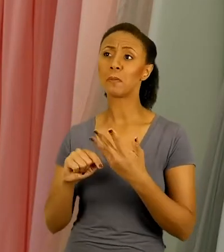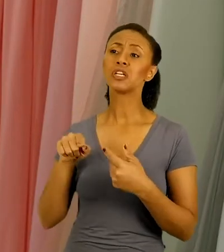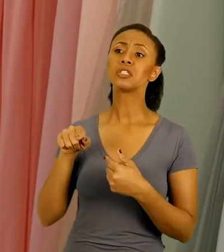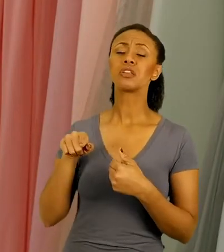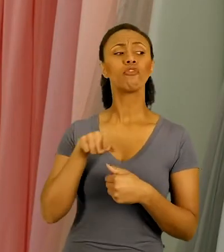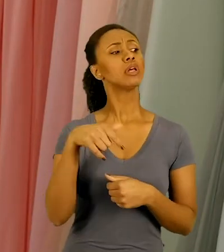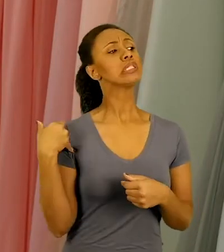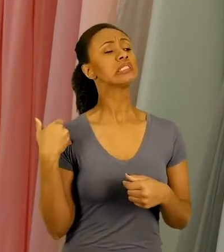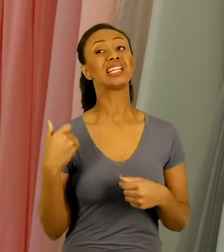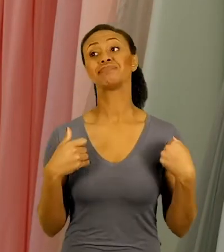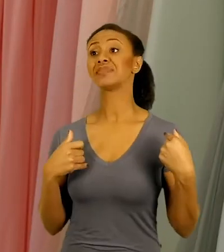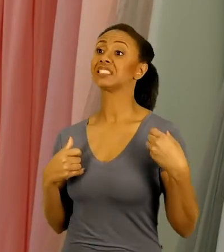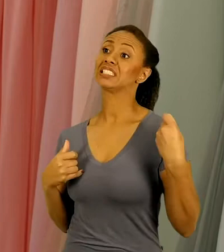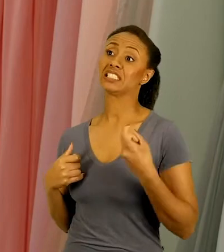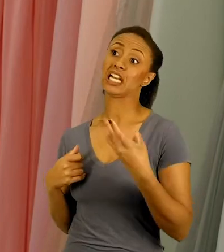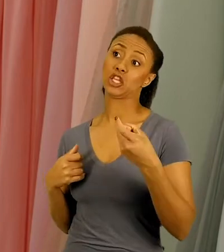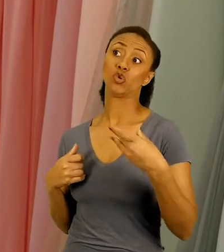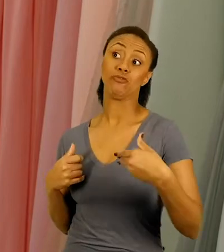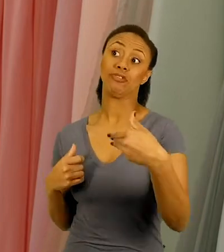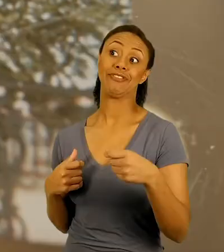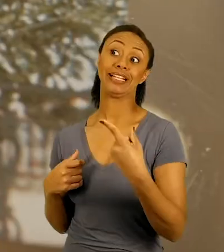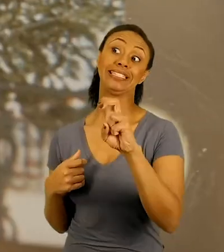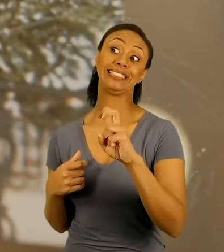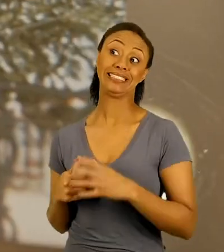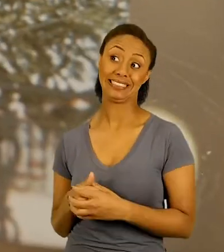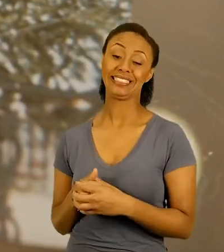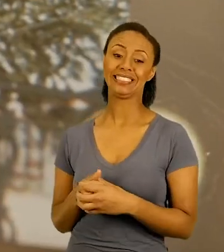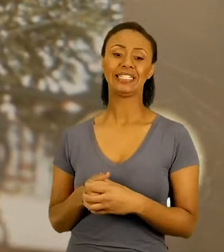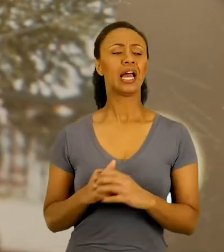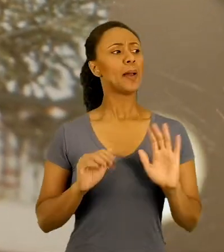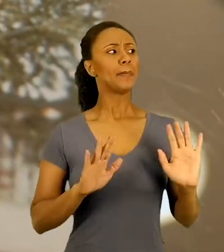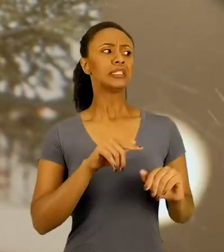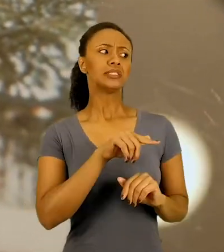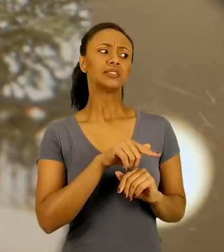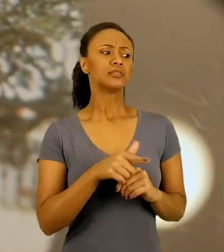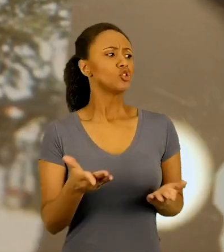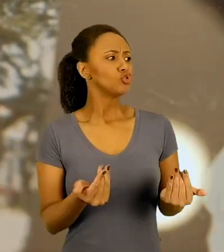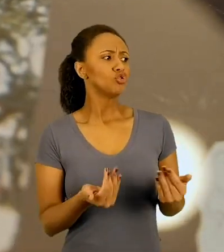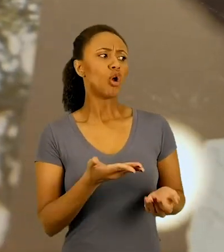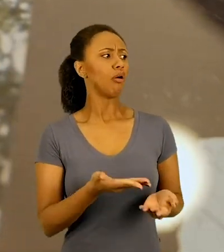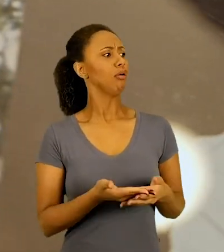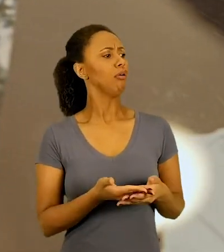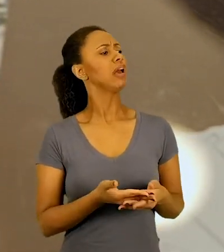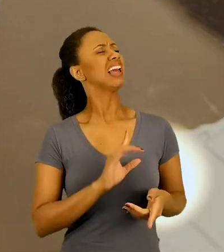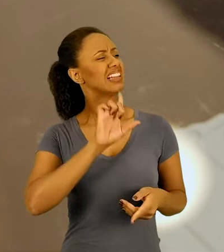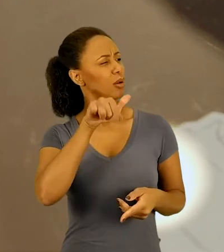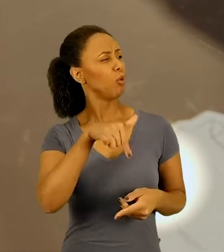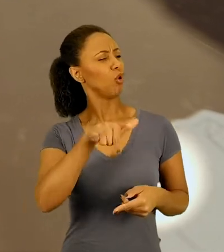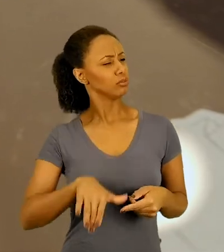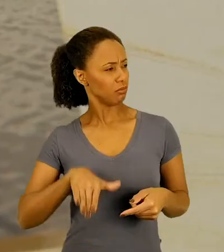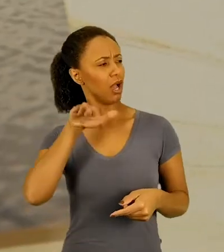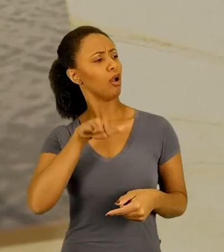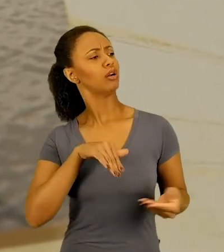você tem? Falei, tenho 14, já vou fazer 15. Aí ele, não, mas assim, você é muito novo. Passe aqui depois, quando você estiver